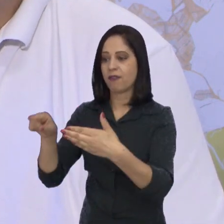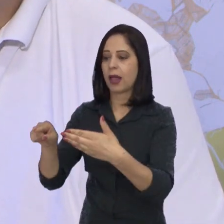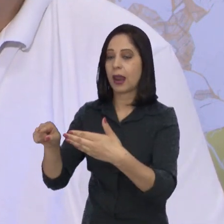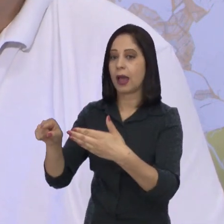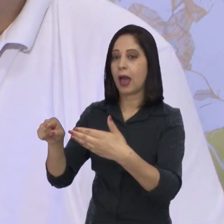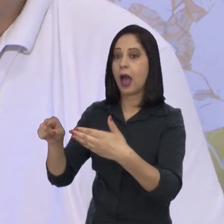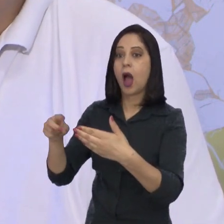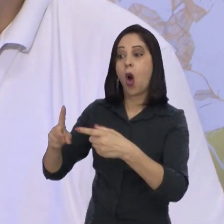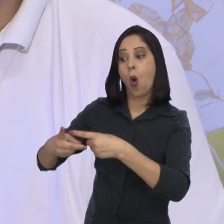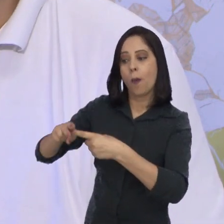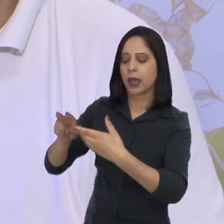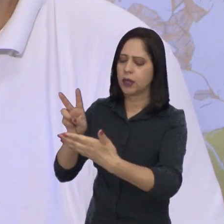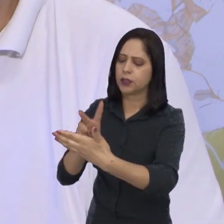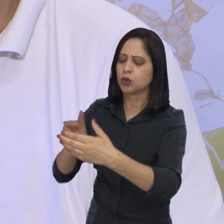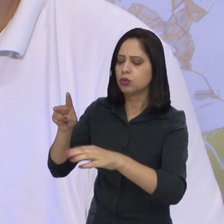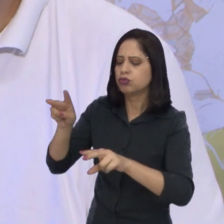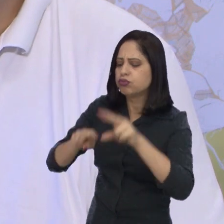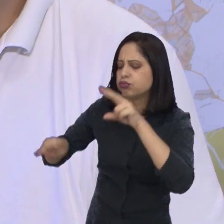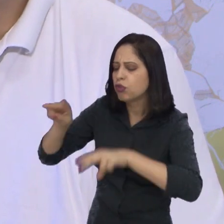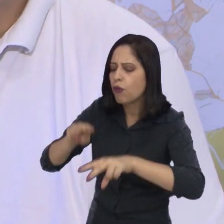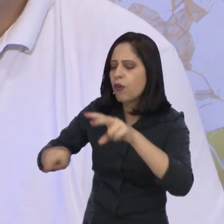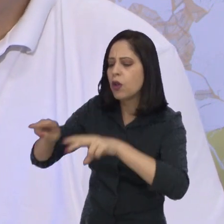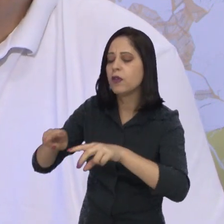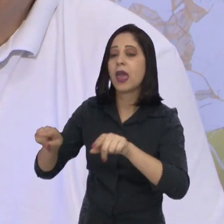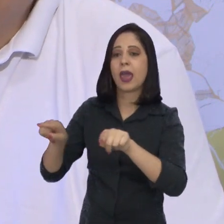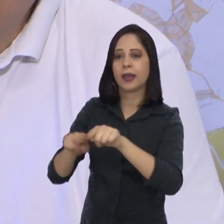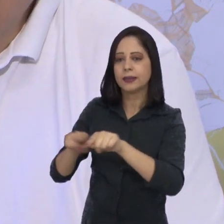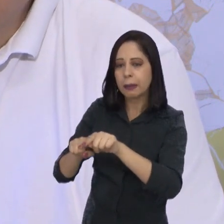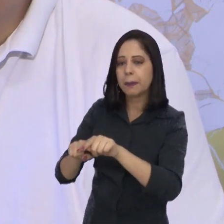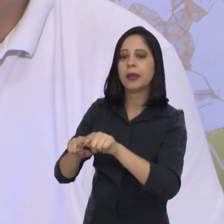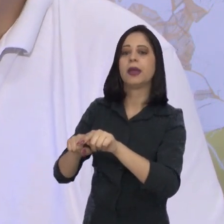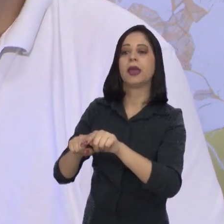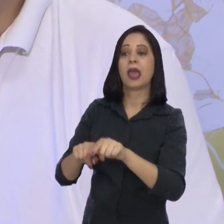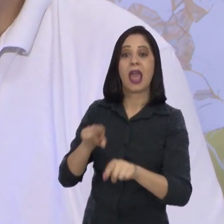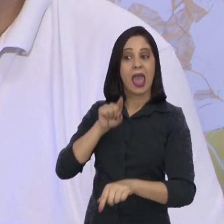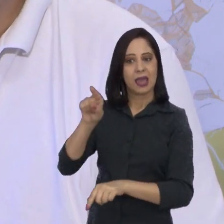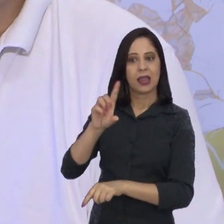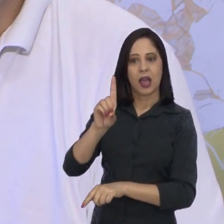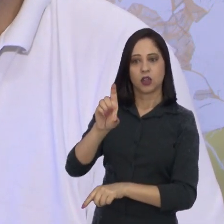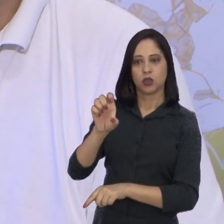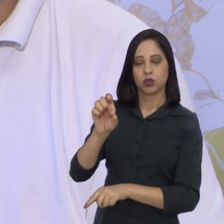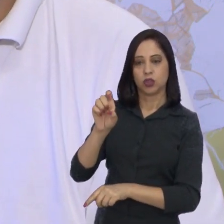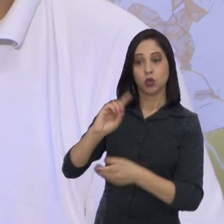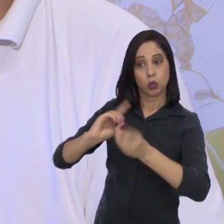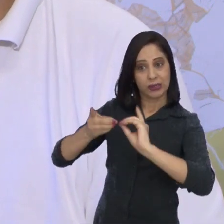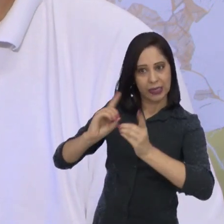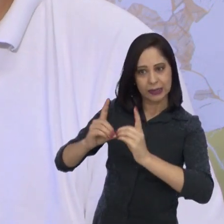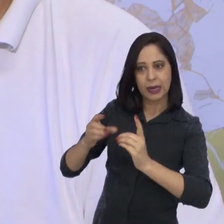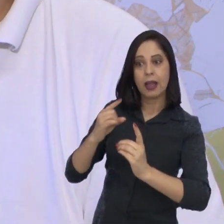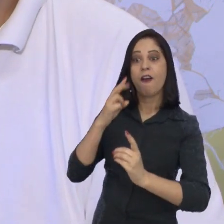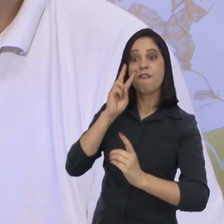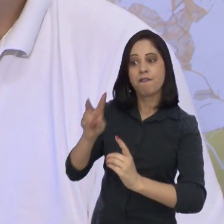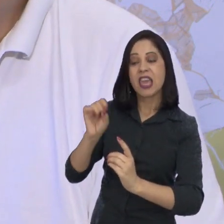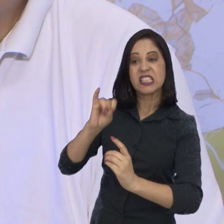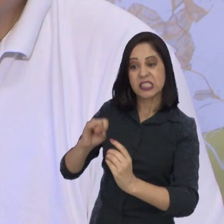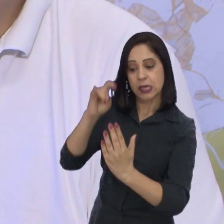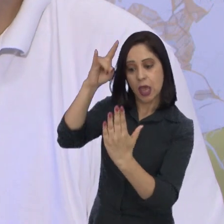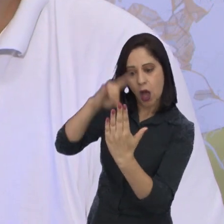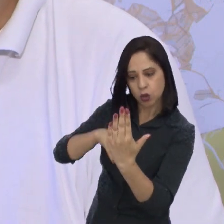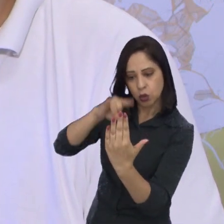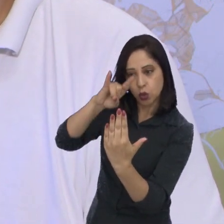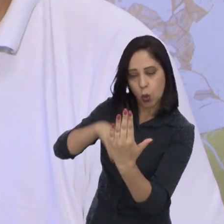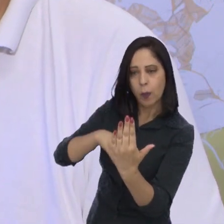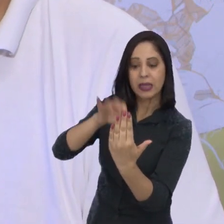leva numa agência que faz uma perícia, você vai no Detran para ver a documentação, você